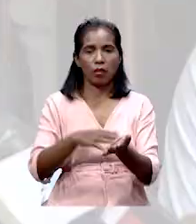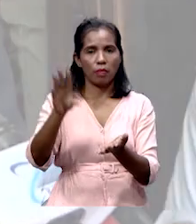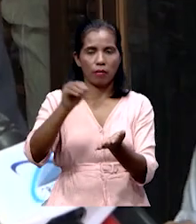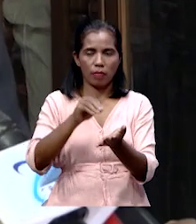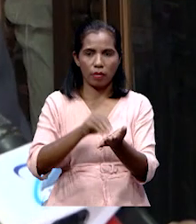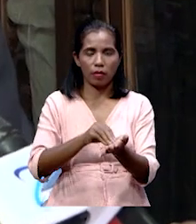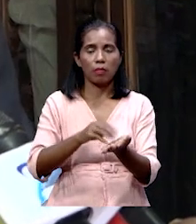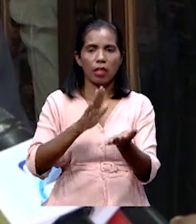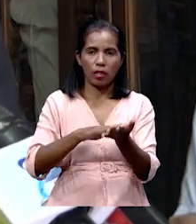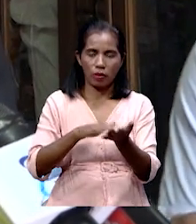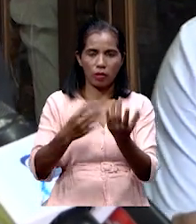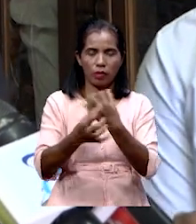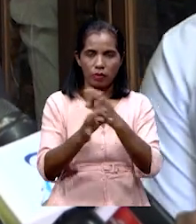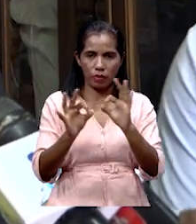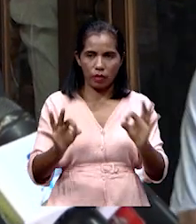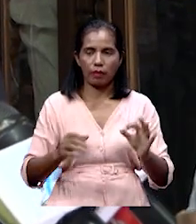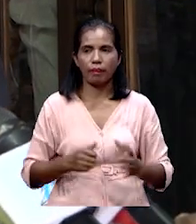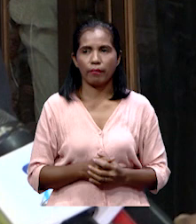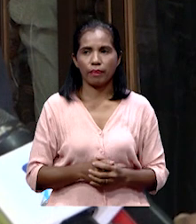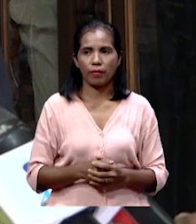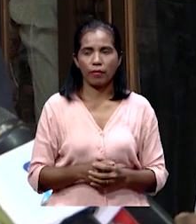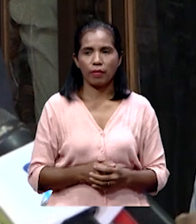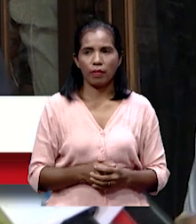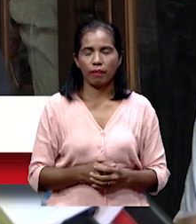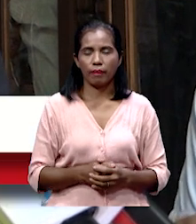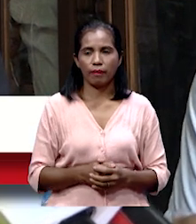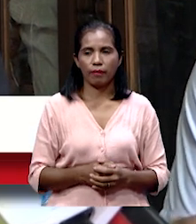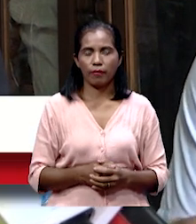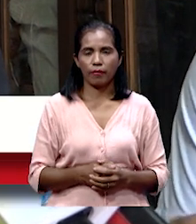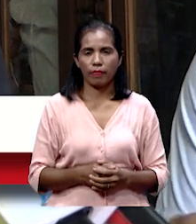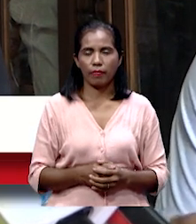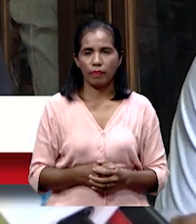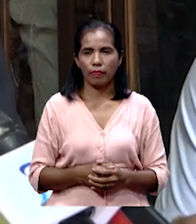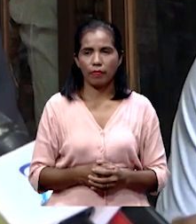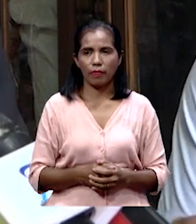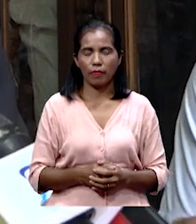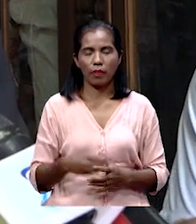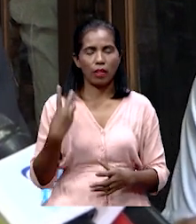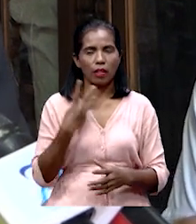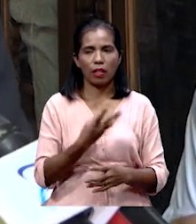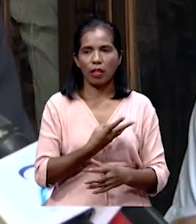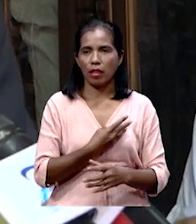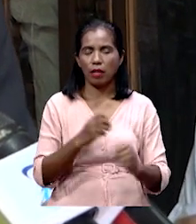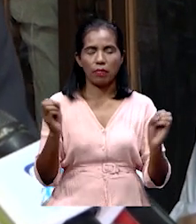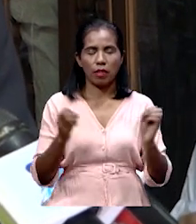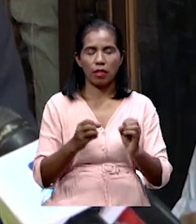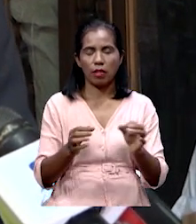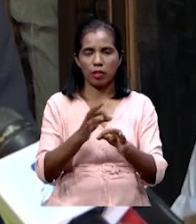referen. Well, we don't have any specific proposals at the moment. Amila iha speak